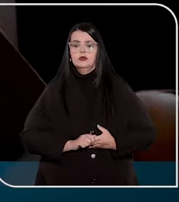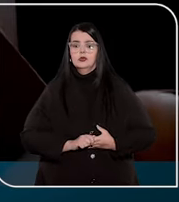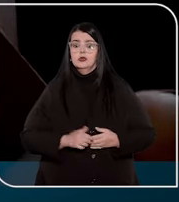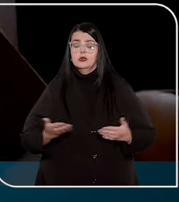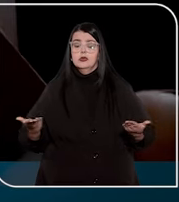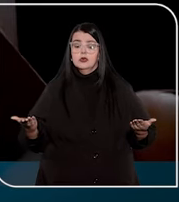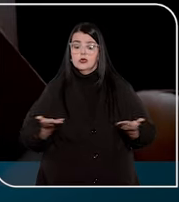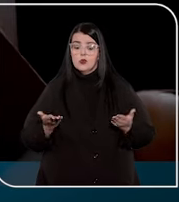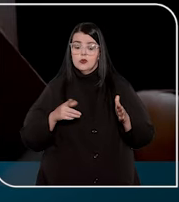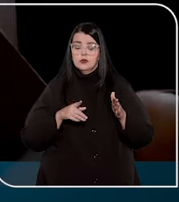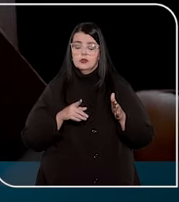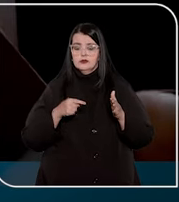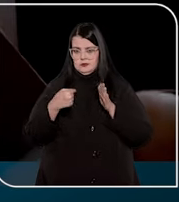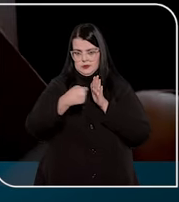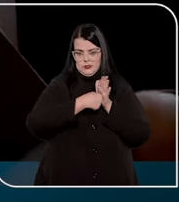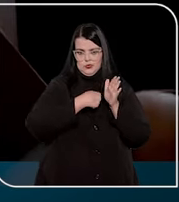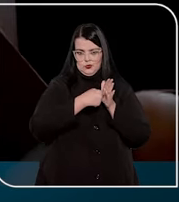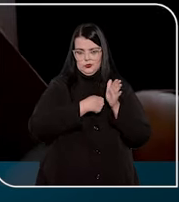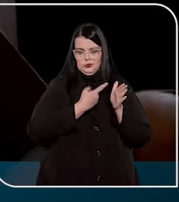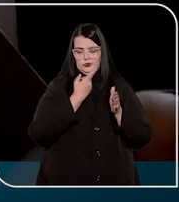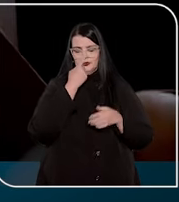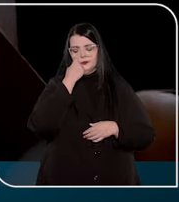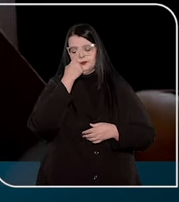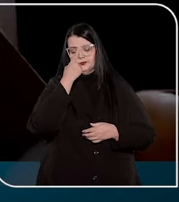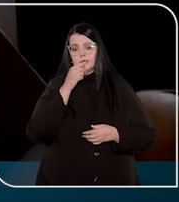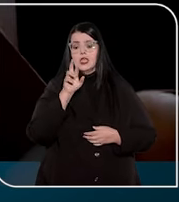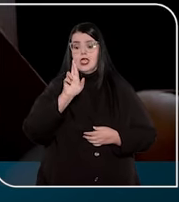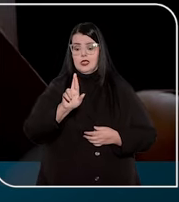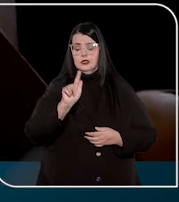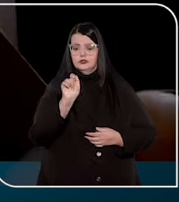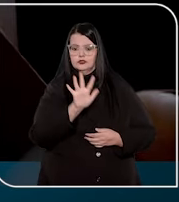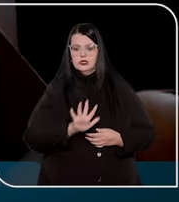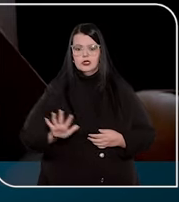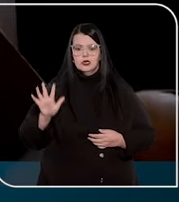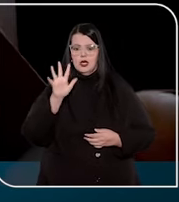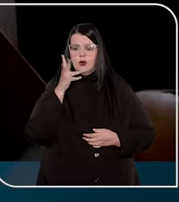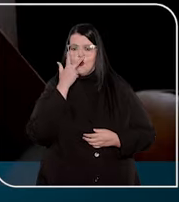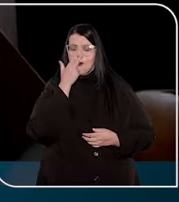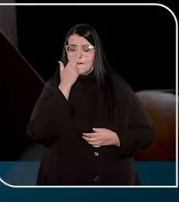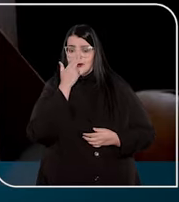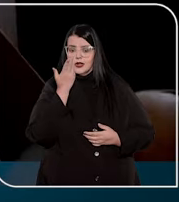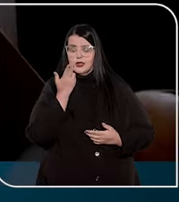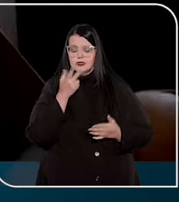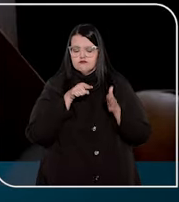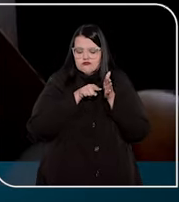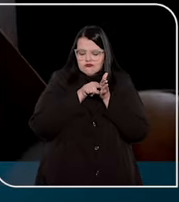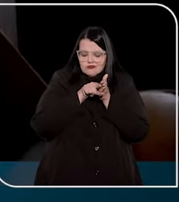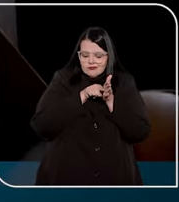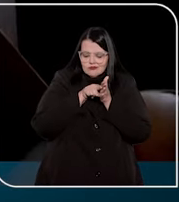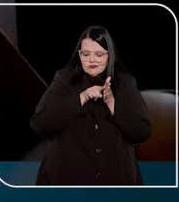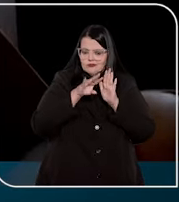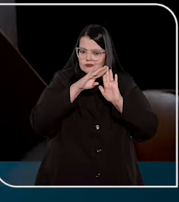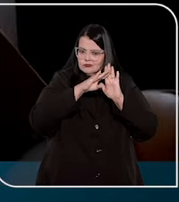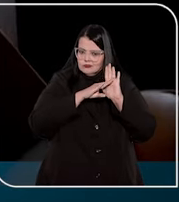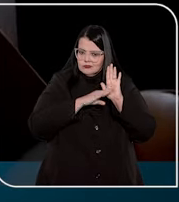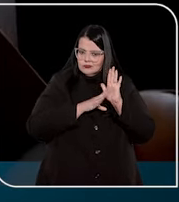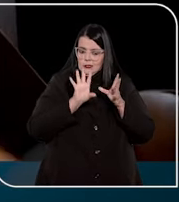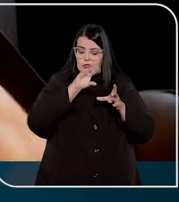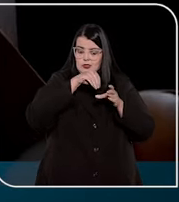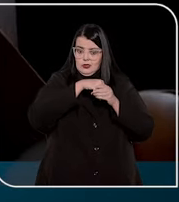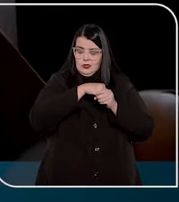você, Fátima, me perguntou. A repercussão geral é esse filtro, é esse requisito que exige do